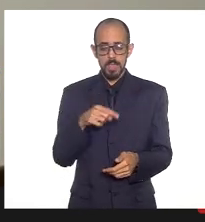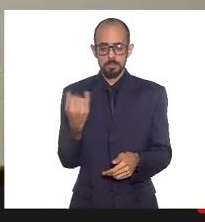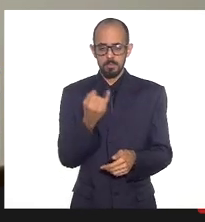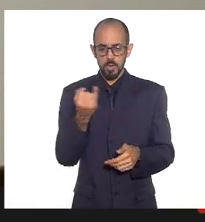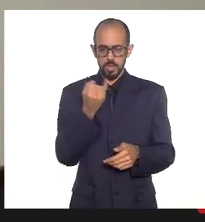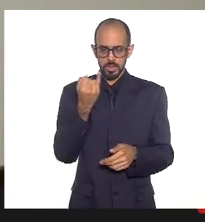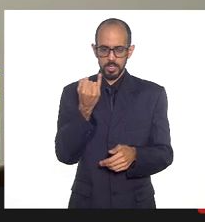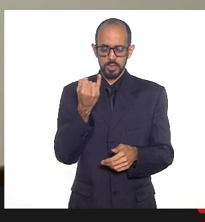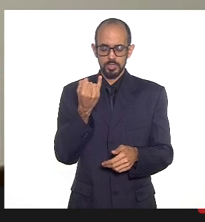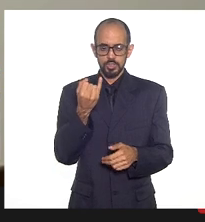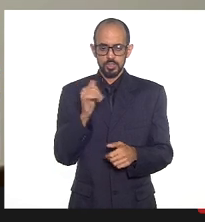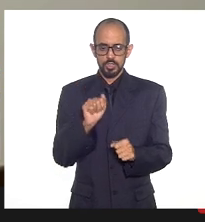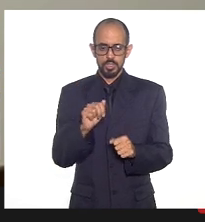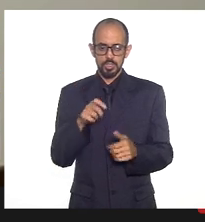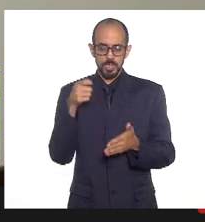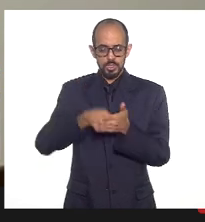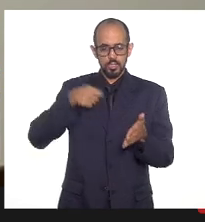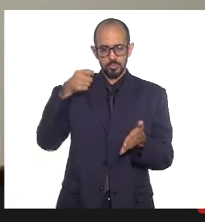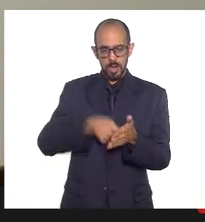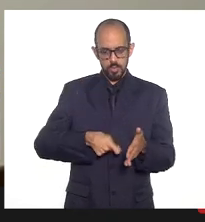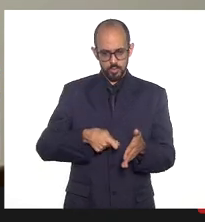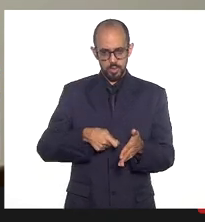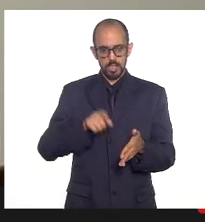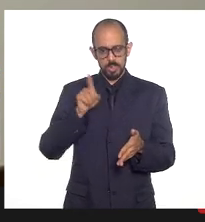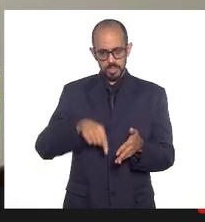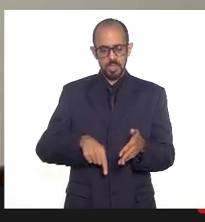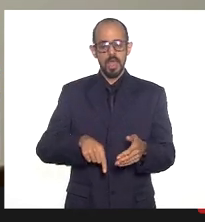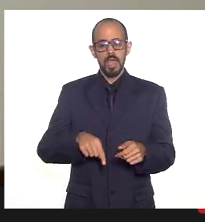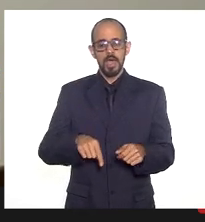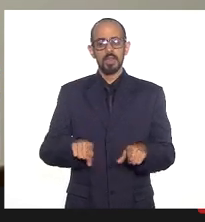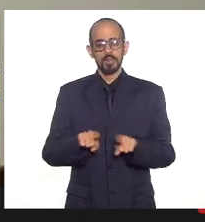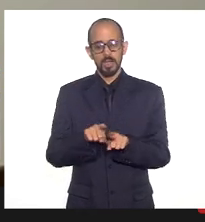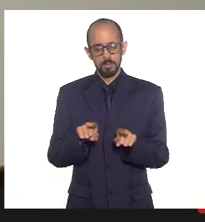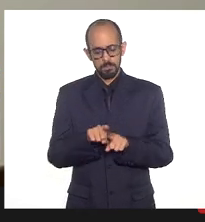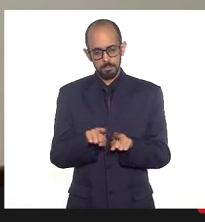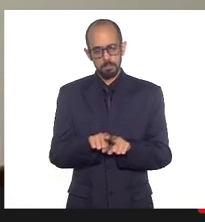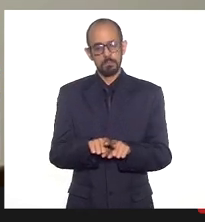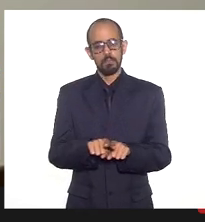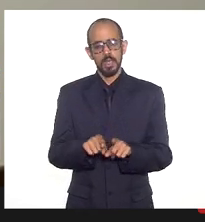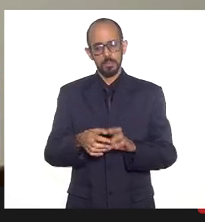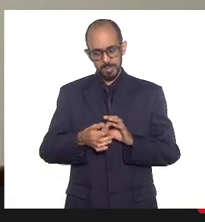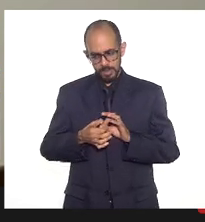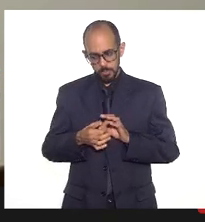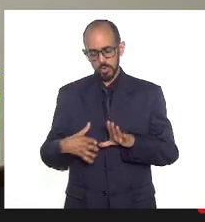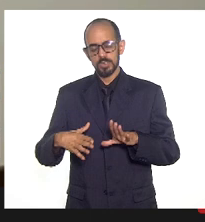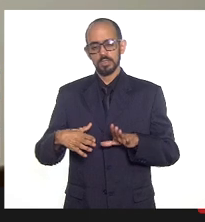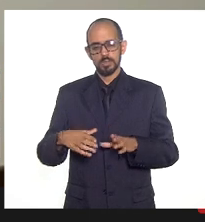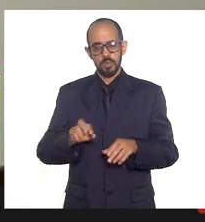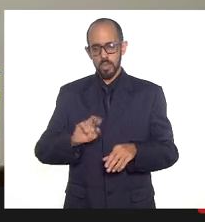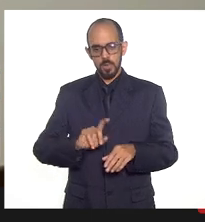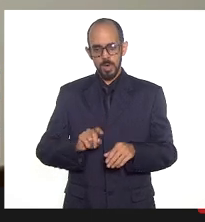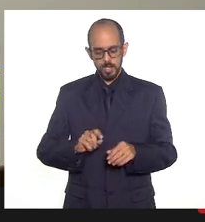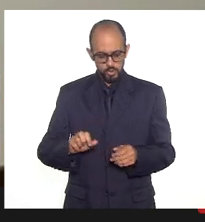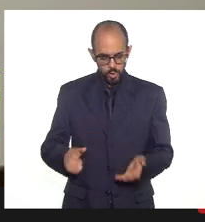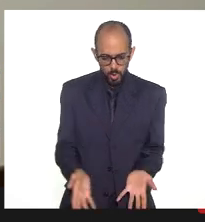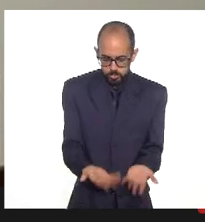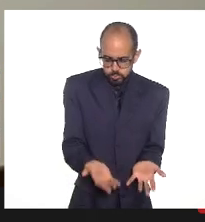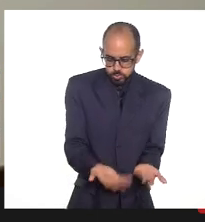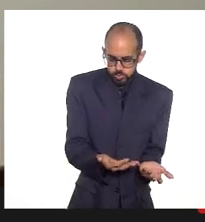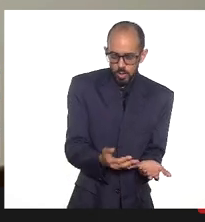Isso é um fator essencial de democratização da comunicação. Não apenas alimentar os jornalões,